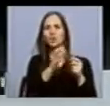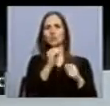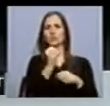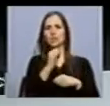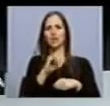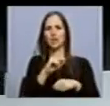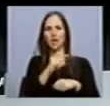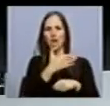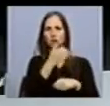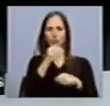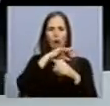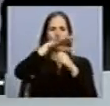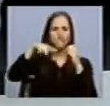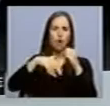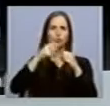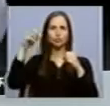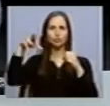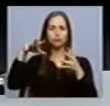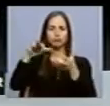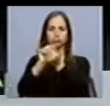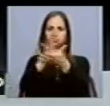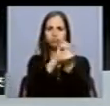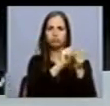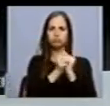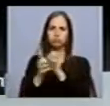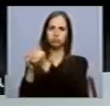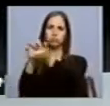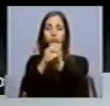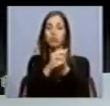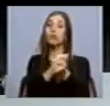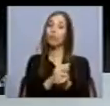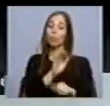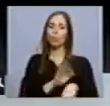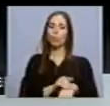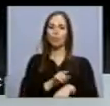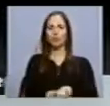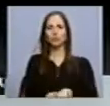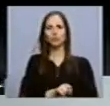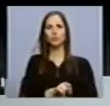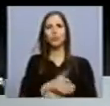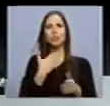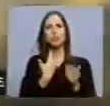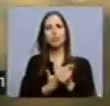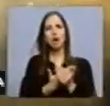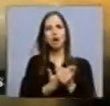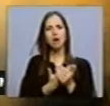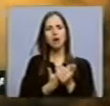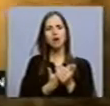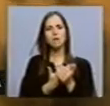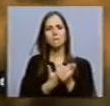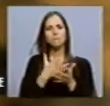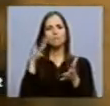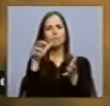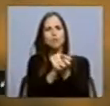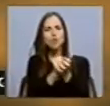do protossol. Quente o suficiente, então, para permitir uma aderência muito maior, de modo a que se tornassem suficientemente